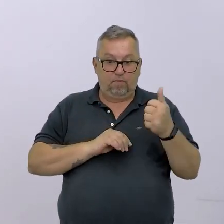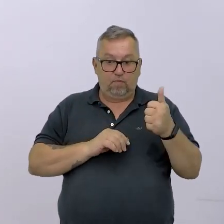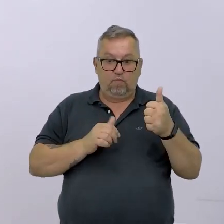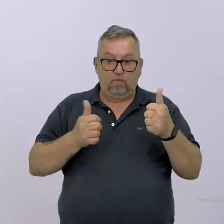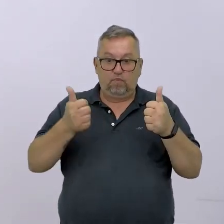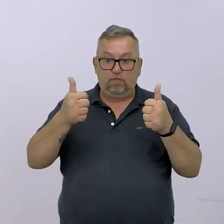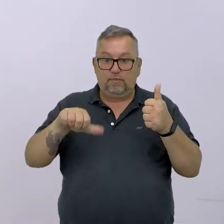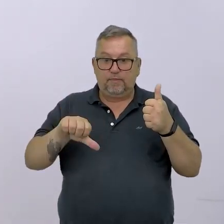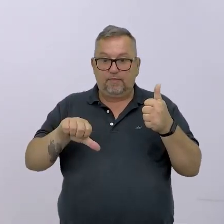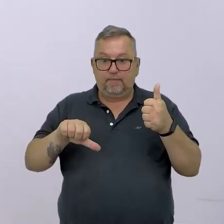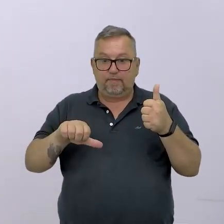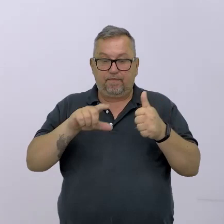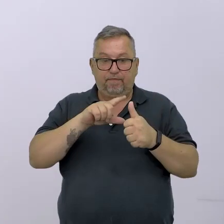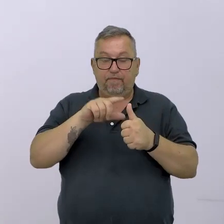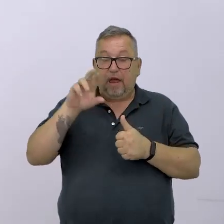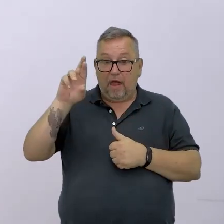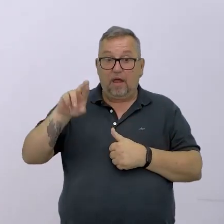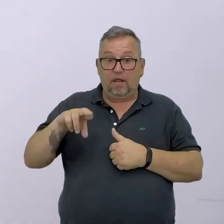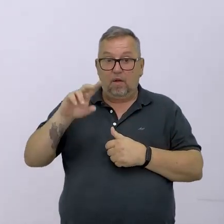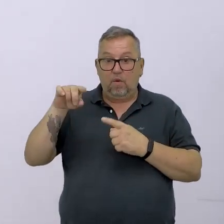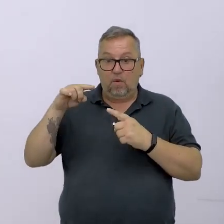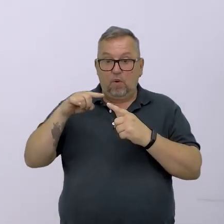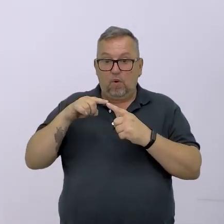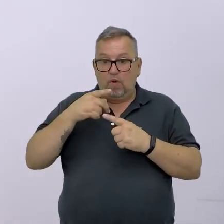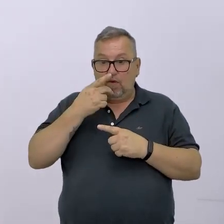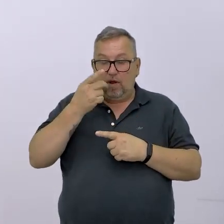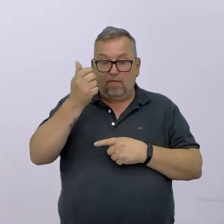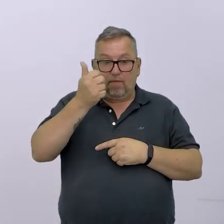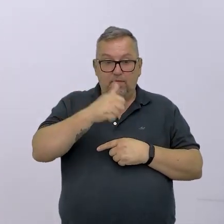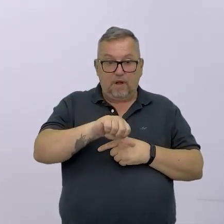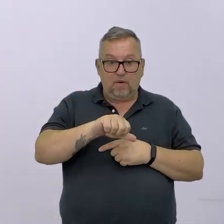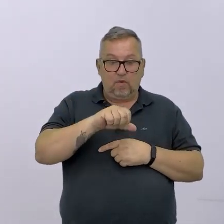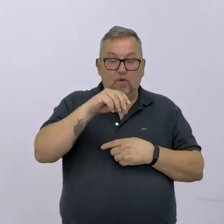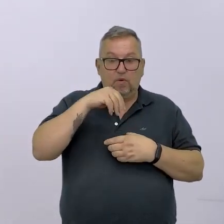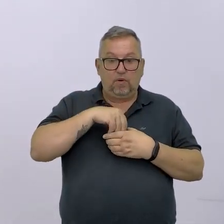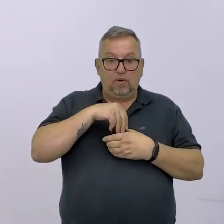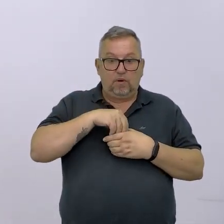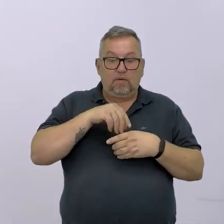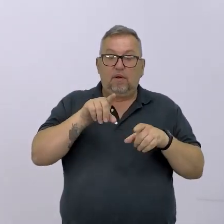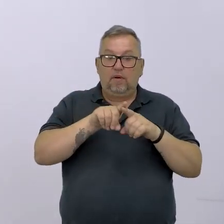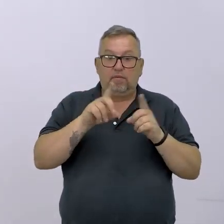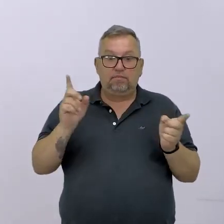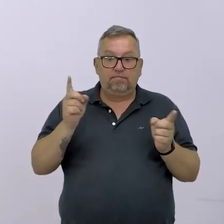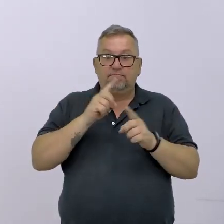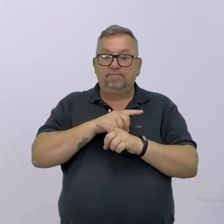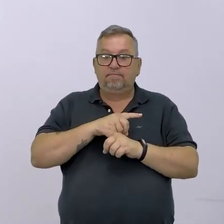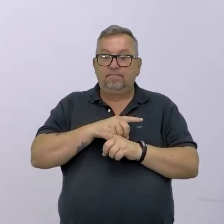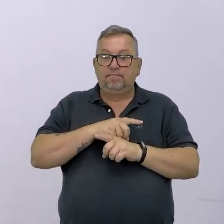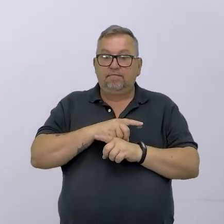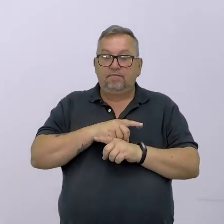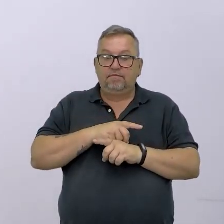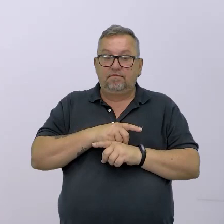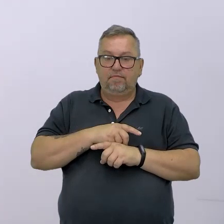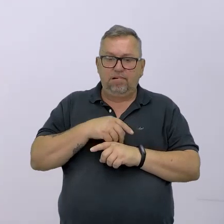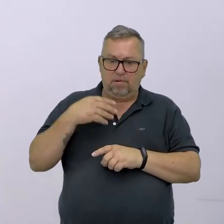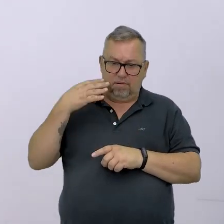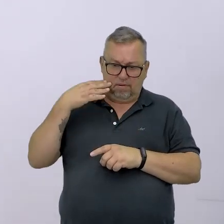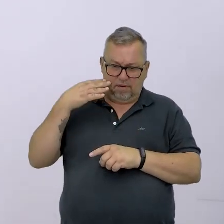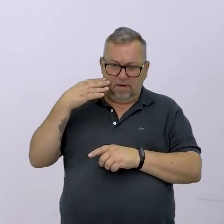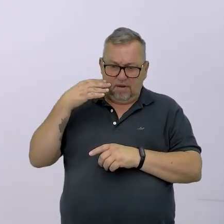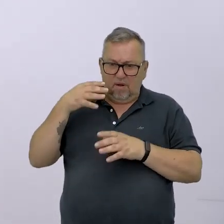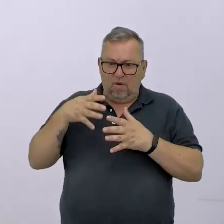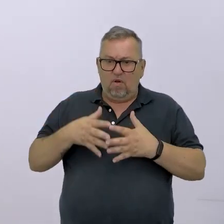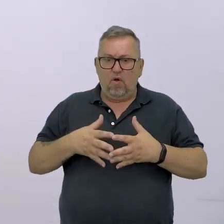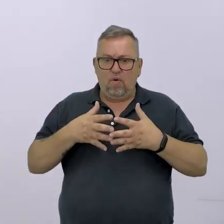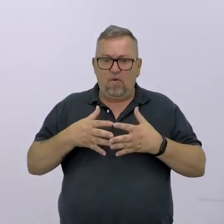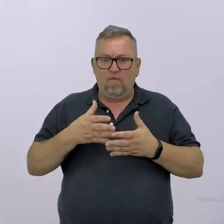ao lado da razão objetiva criticavam a razão subjetiva e vice-versa, né? Quem aderia à razão subjetiva criticava a